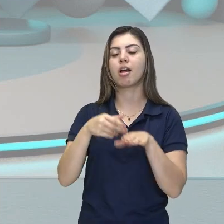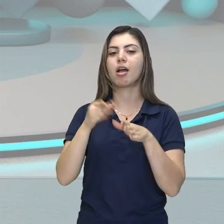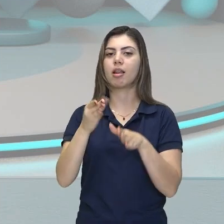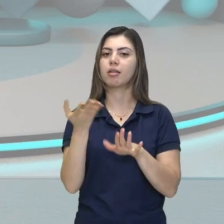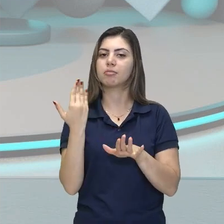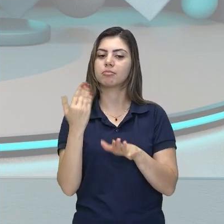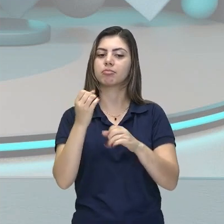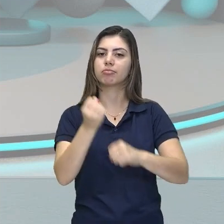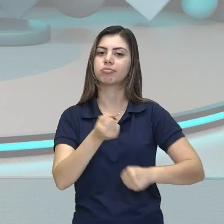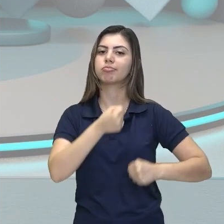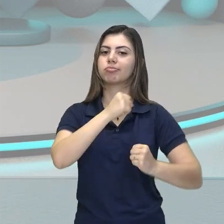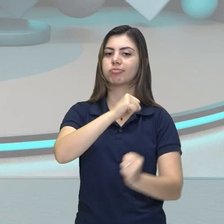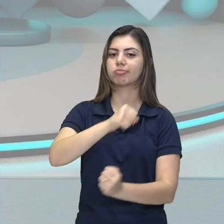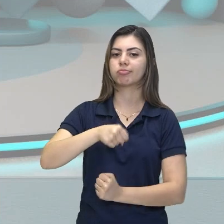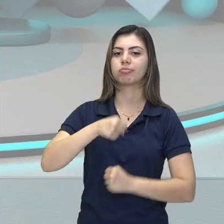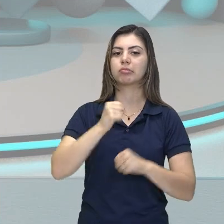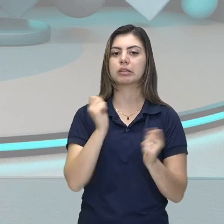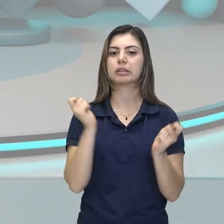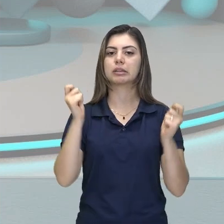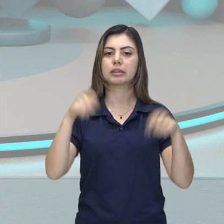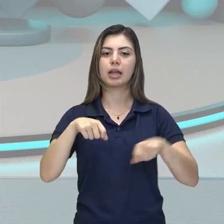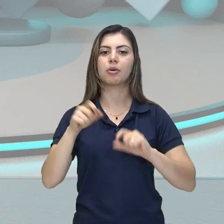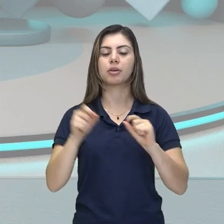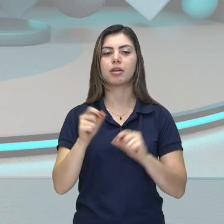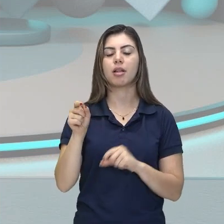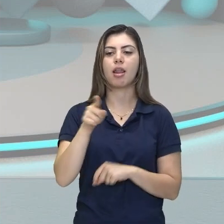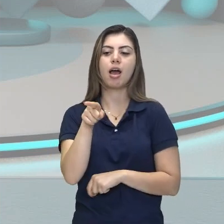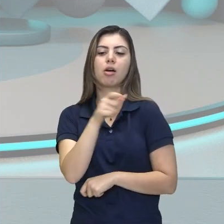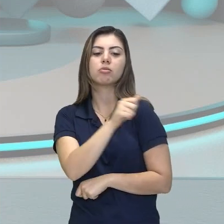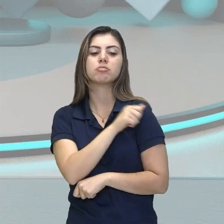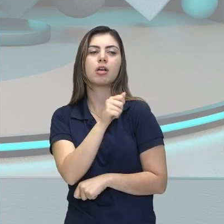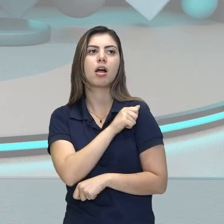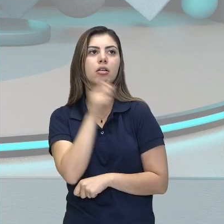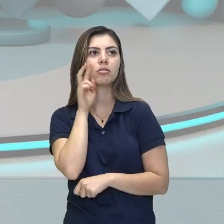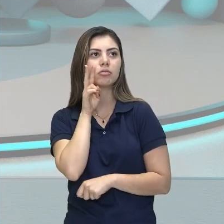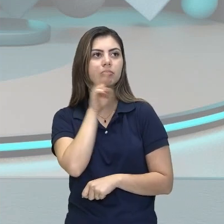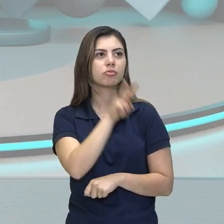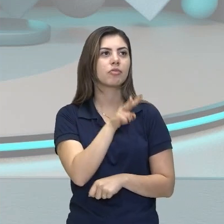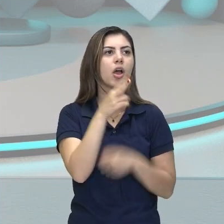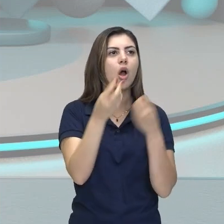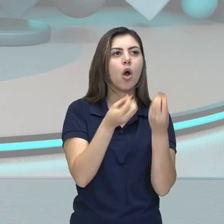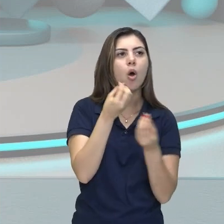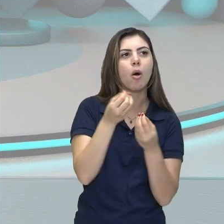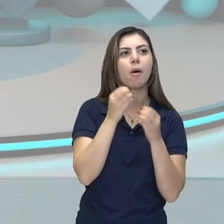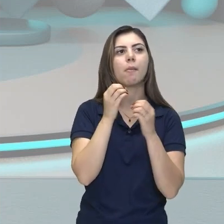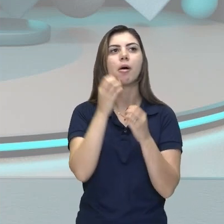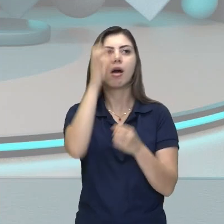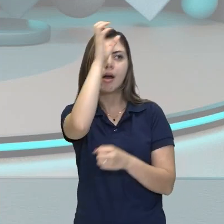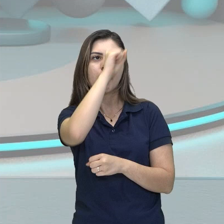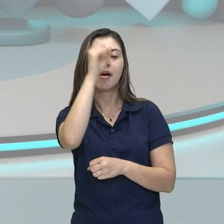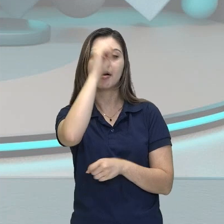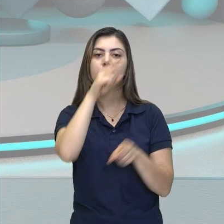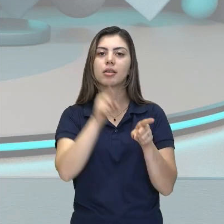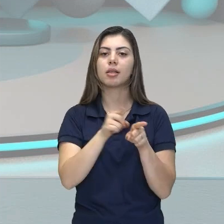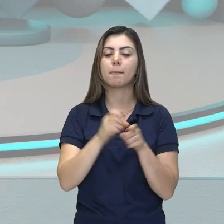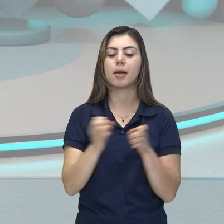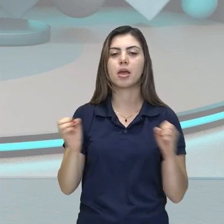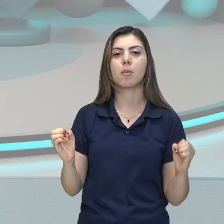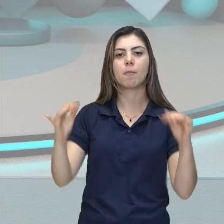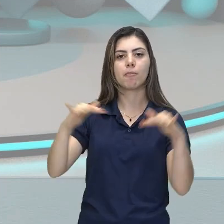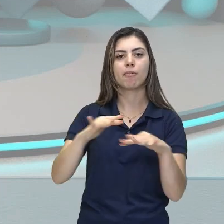aí, né? Permitindo uma visão mais ampla dos alunos e do mar. Então, ele